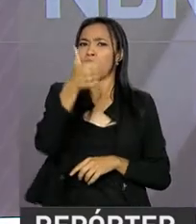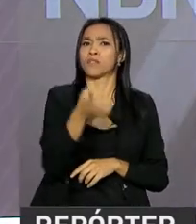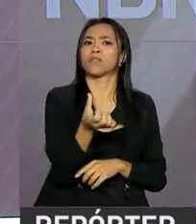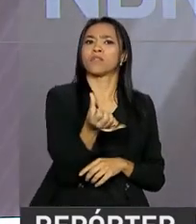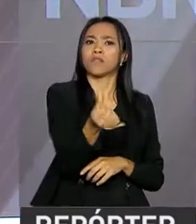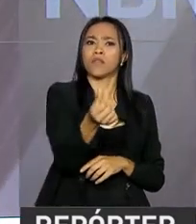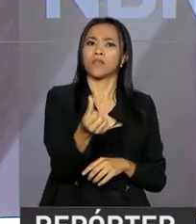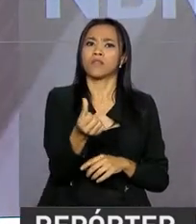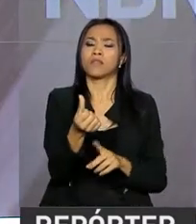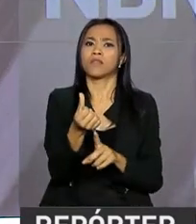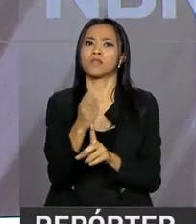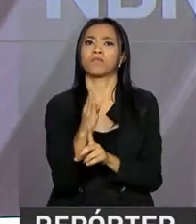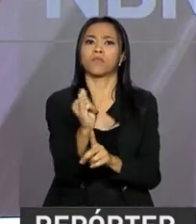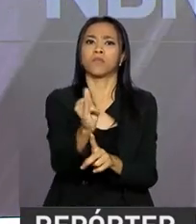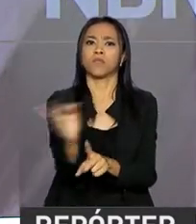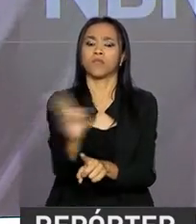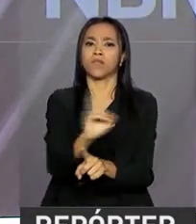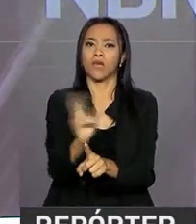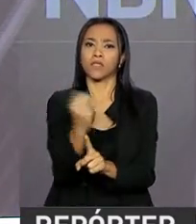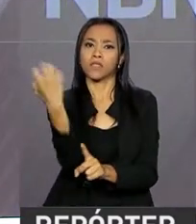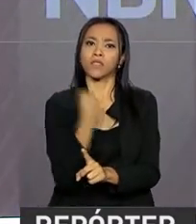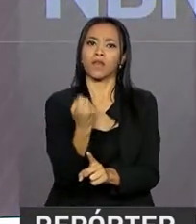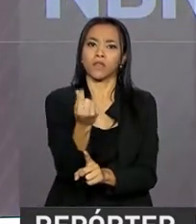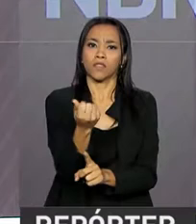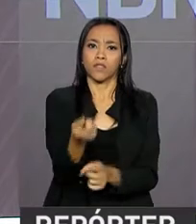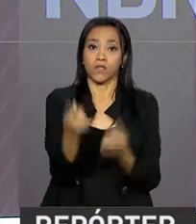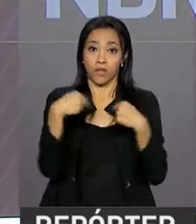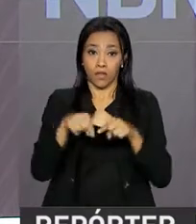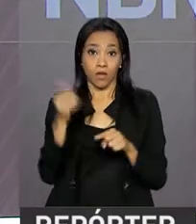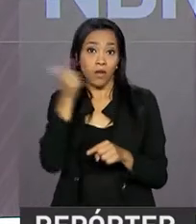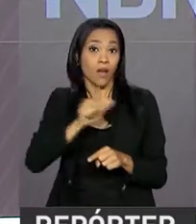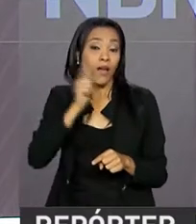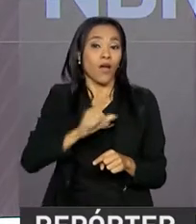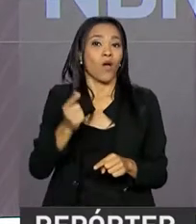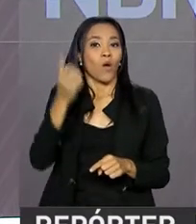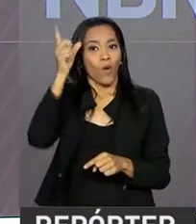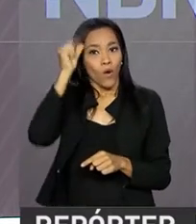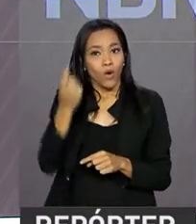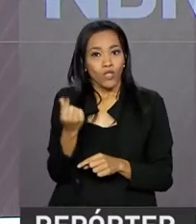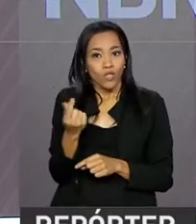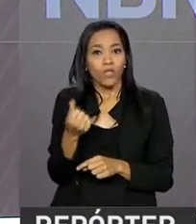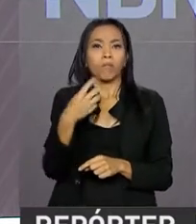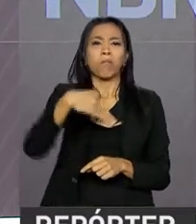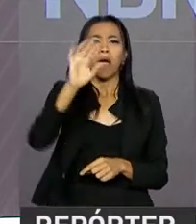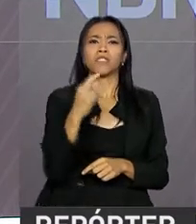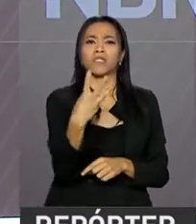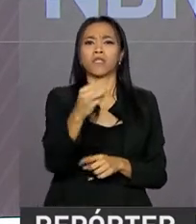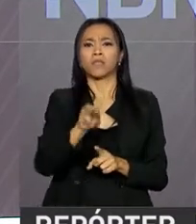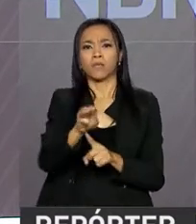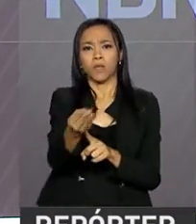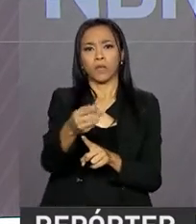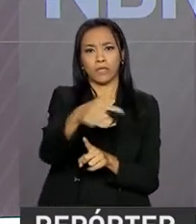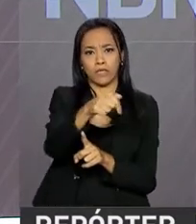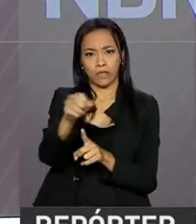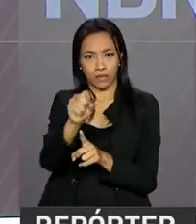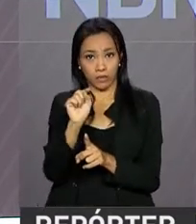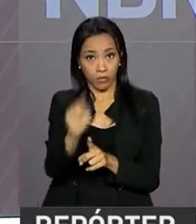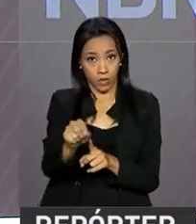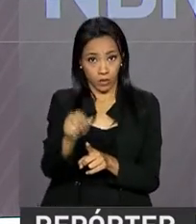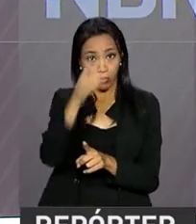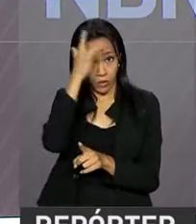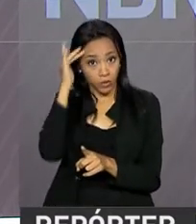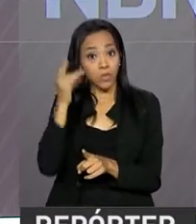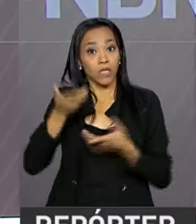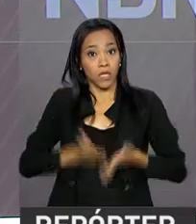reais em saques foram beneficiados mais de três milhões e setecentos mil trabalhadores nascidos nos meses